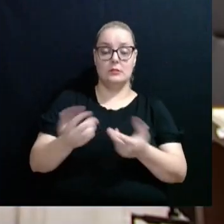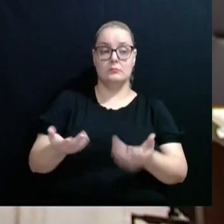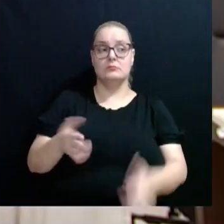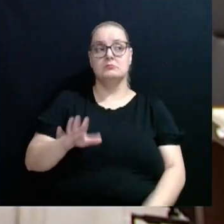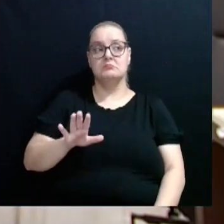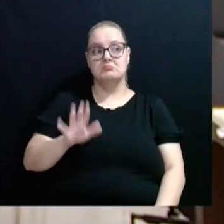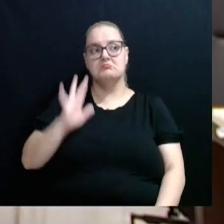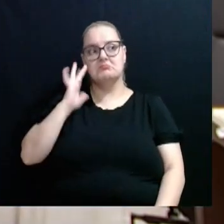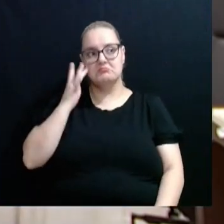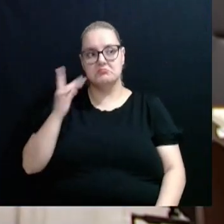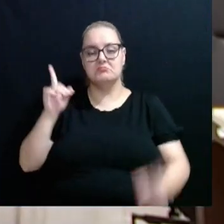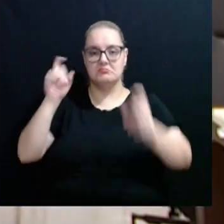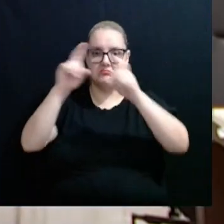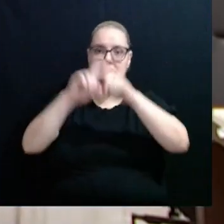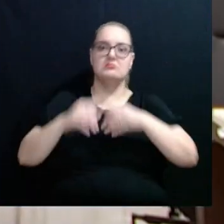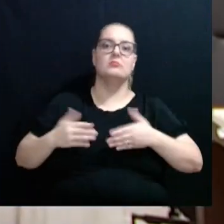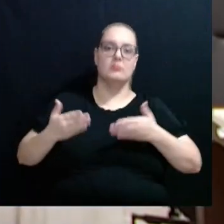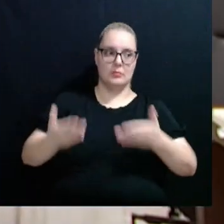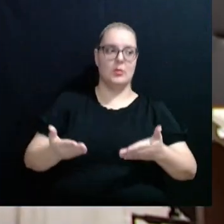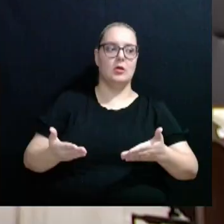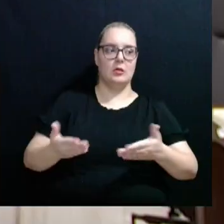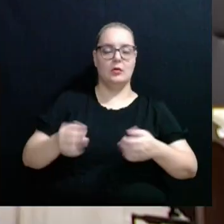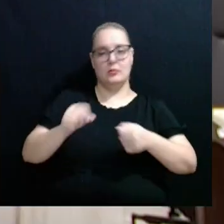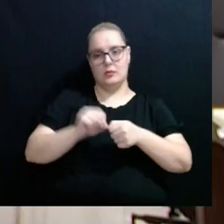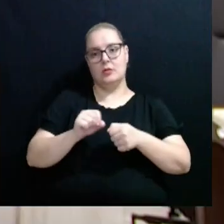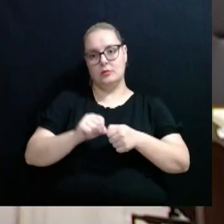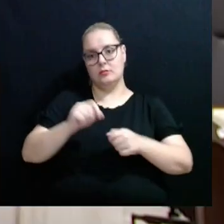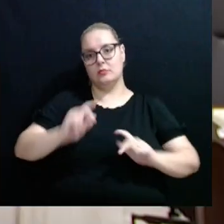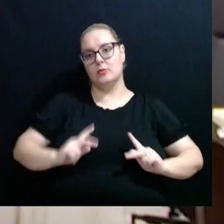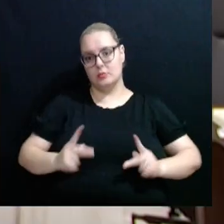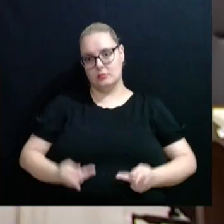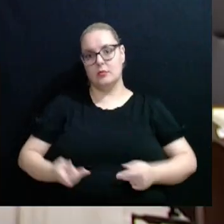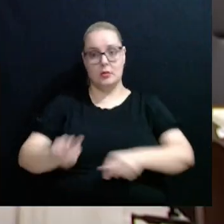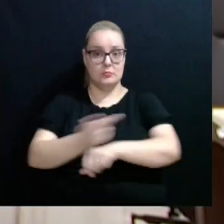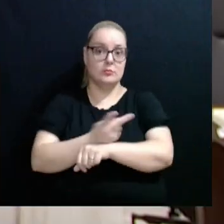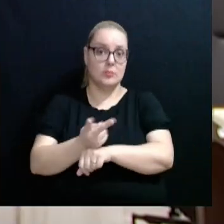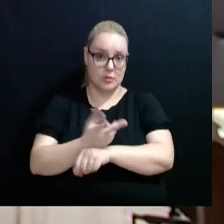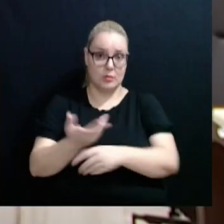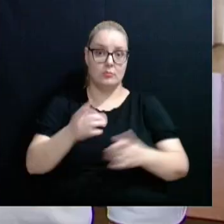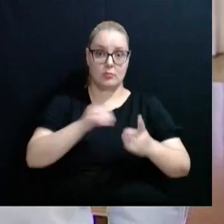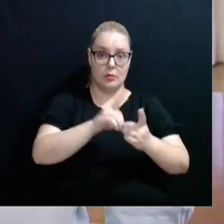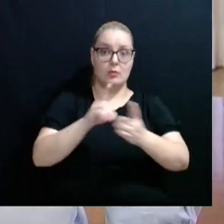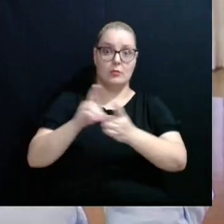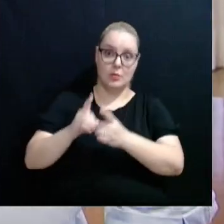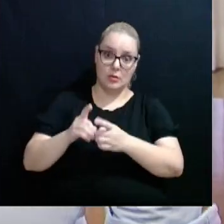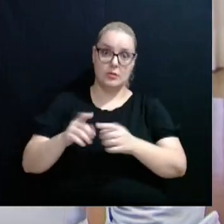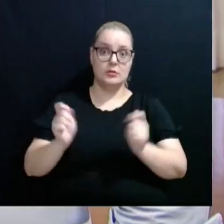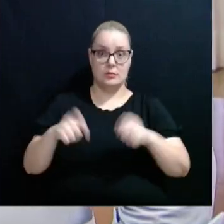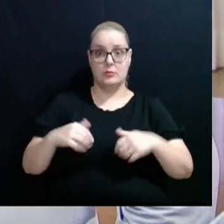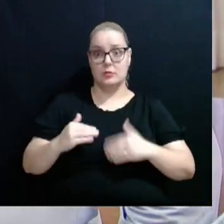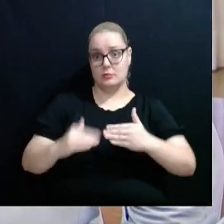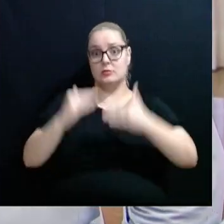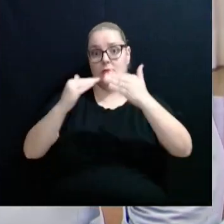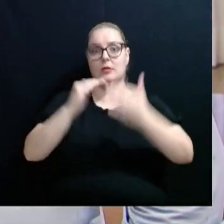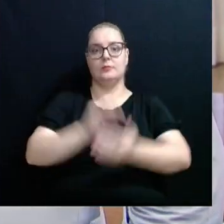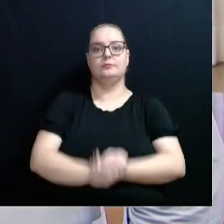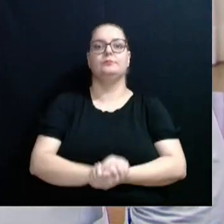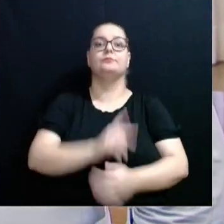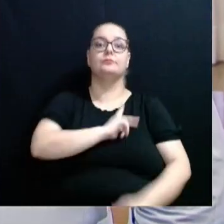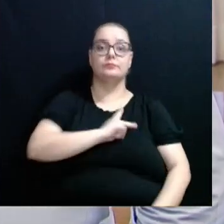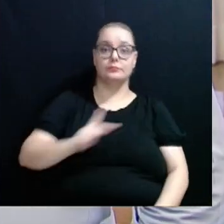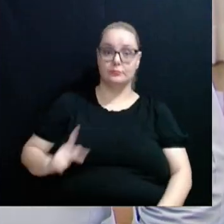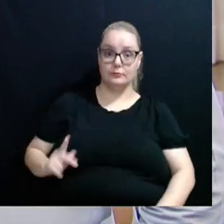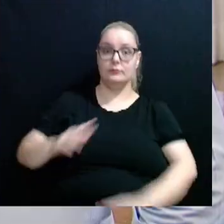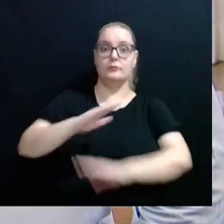desafios foi feito para o ser humano procurar atender e, se possível, superar. O presidente da Câmara, vereador